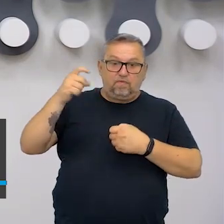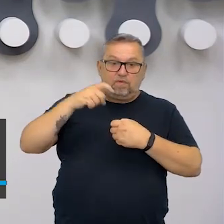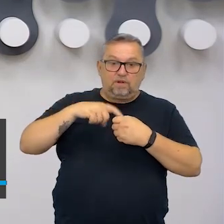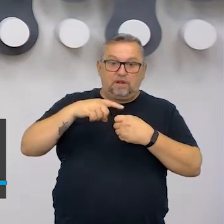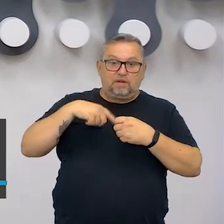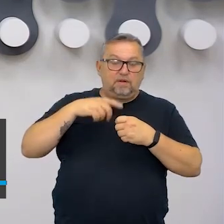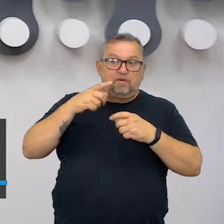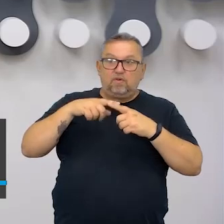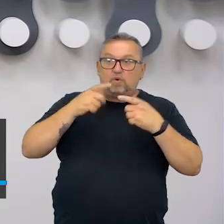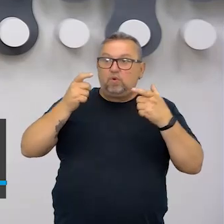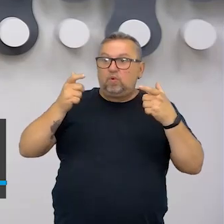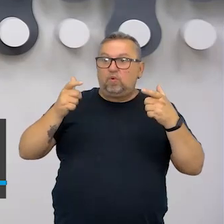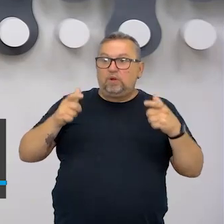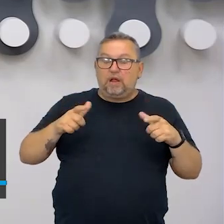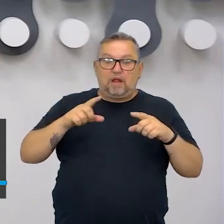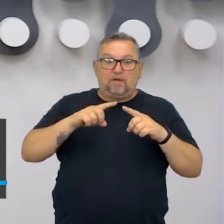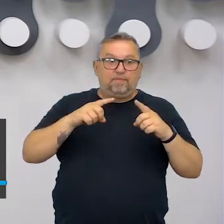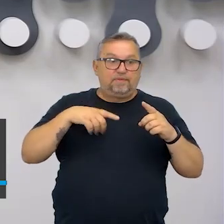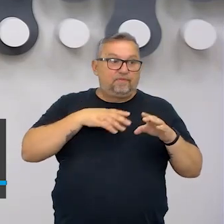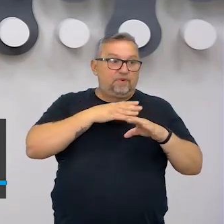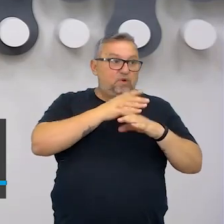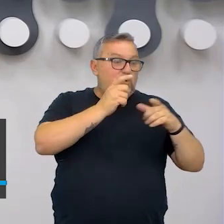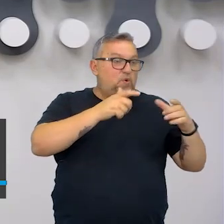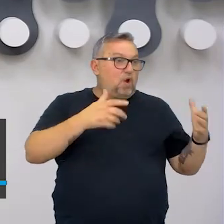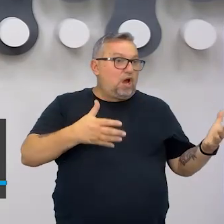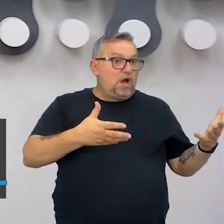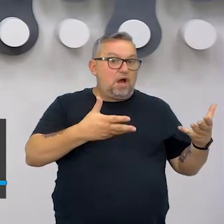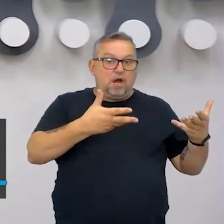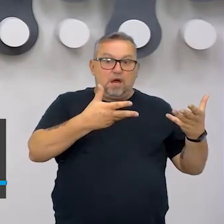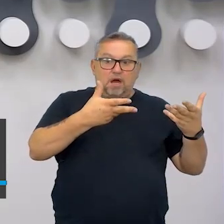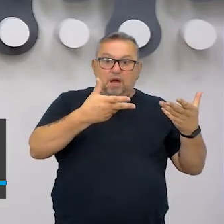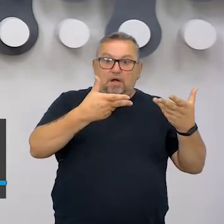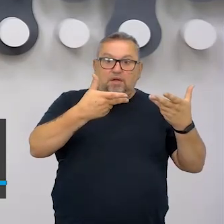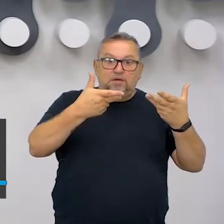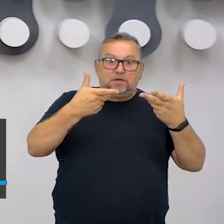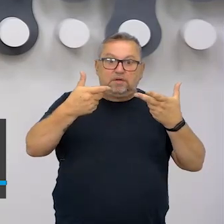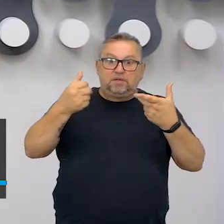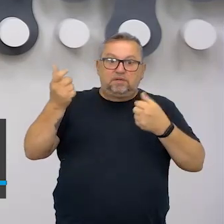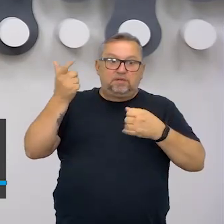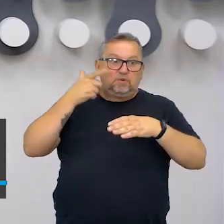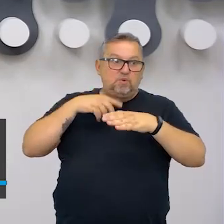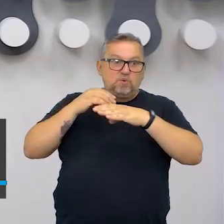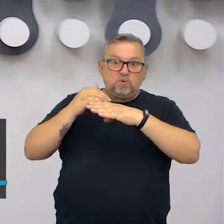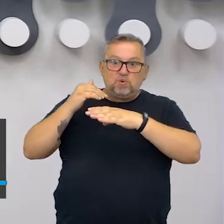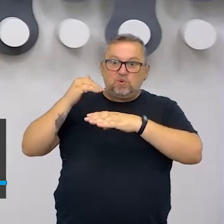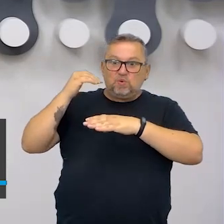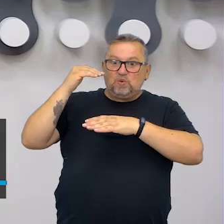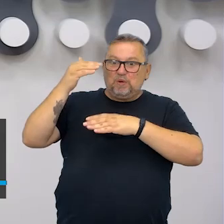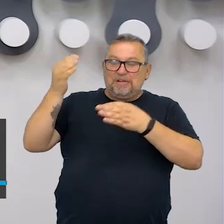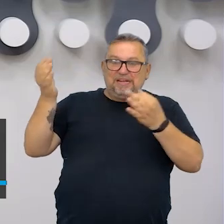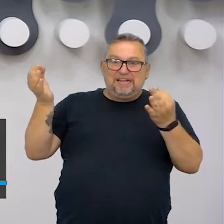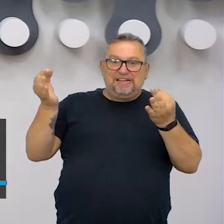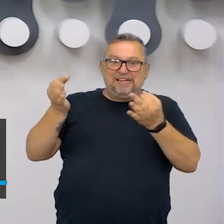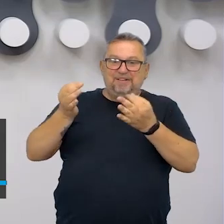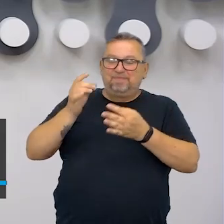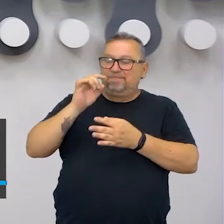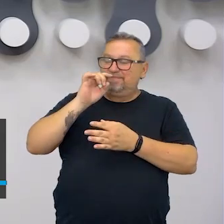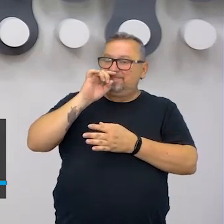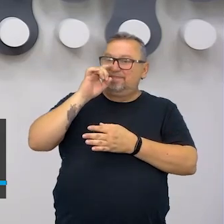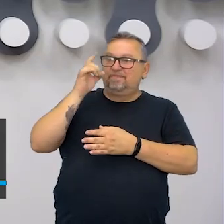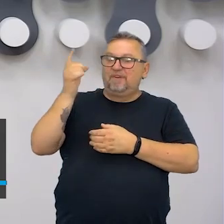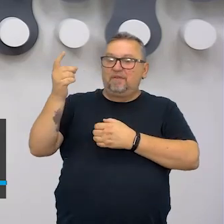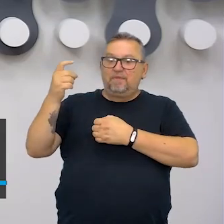uma odisseia, ou seja, como se elas tivessem alcançado um grande feito na sua vida,